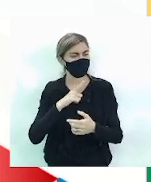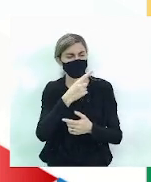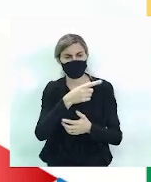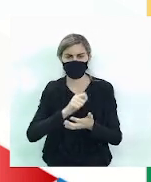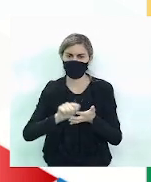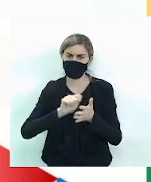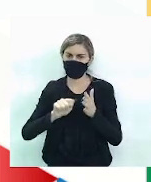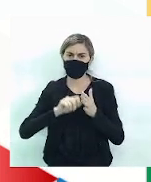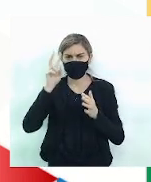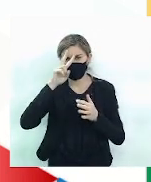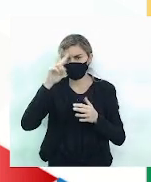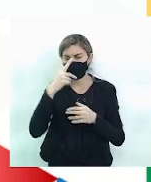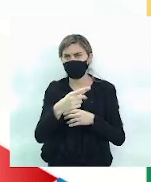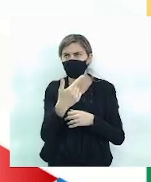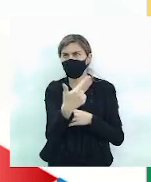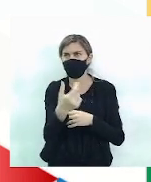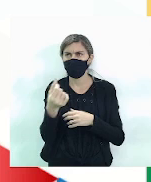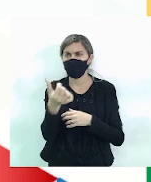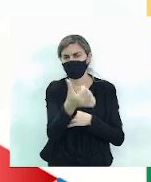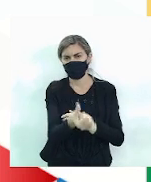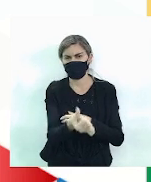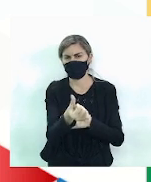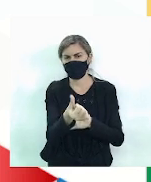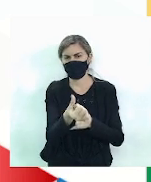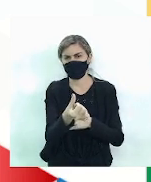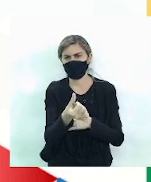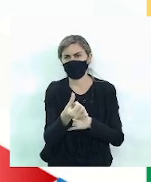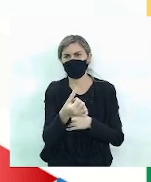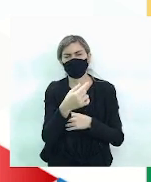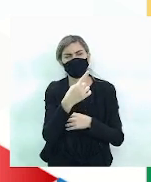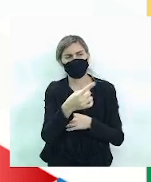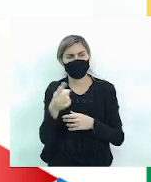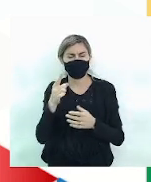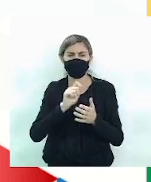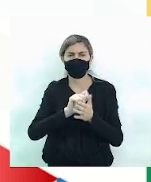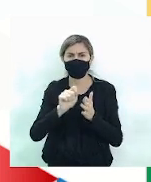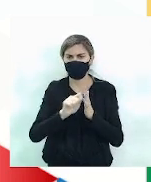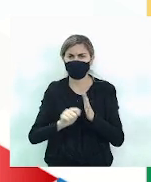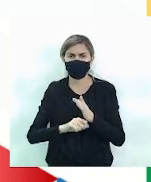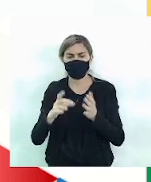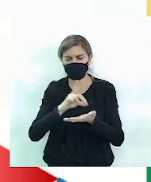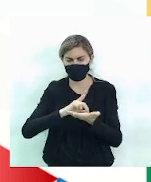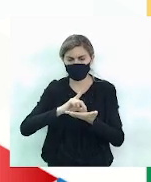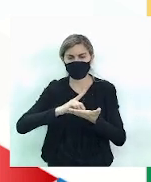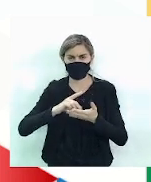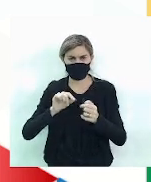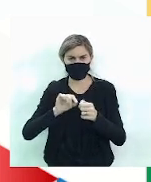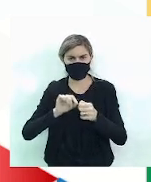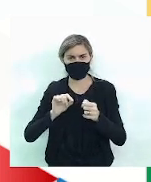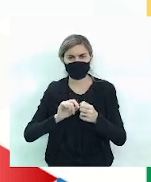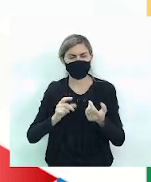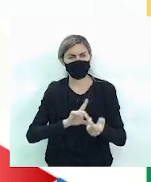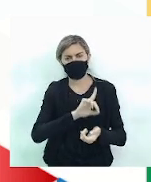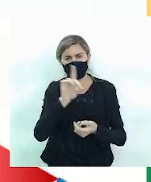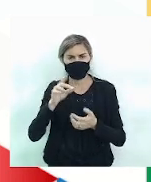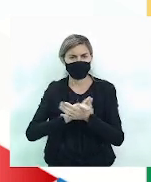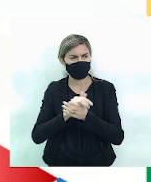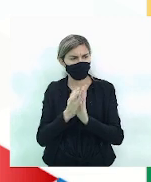discografia dele, né? Em 2006. A Boleia do Destino. A Boleia do Destino, exatamente, foi um DVD que ele fez. Deus do